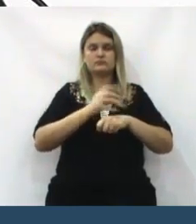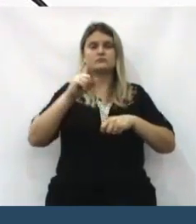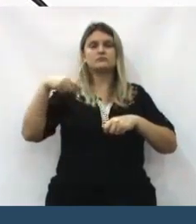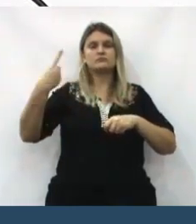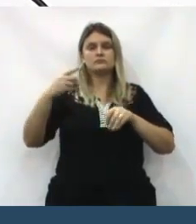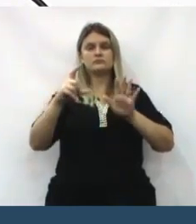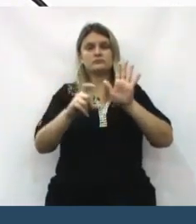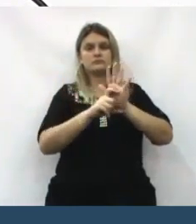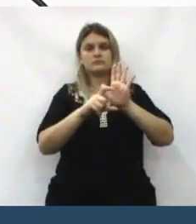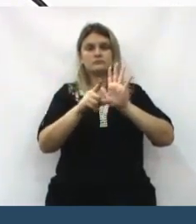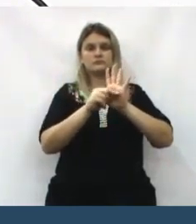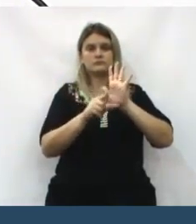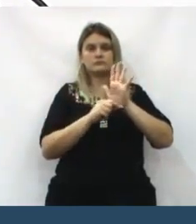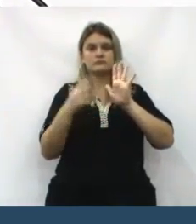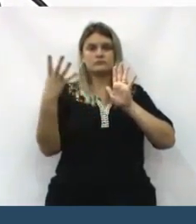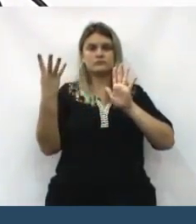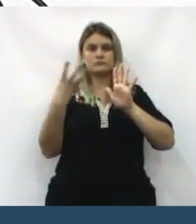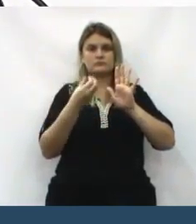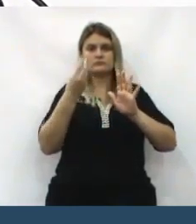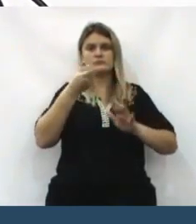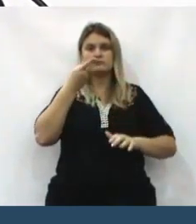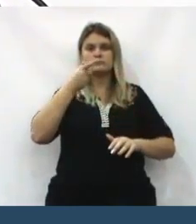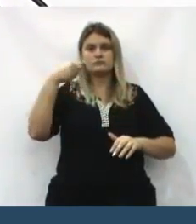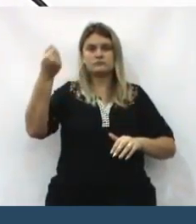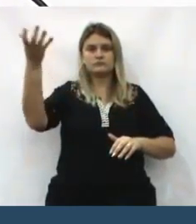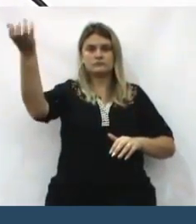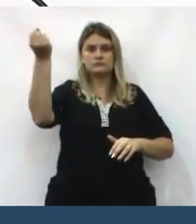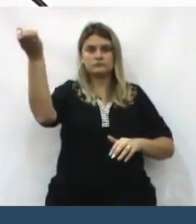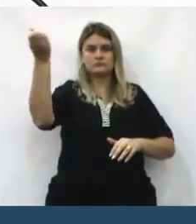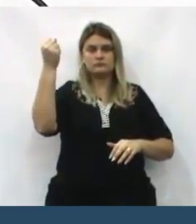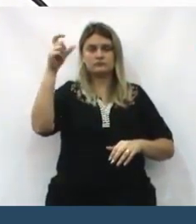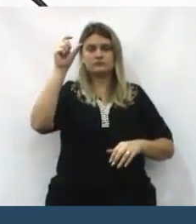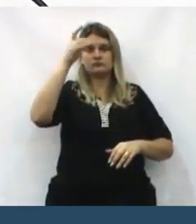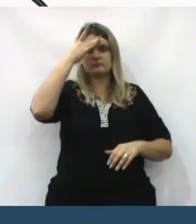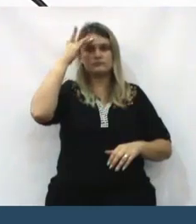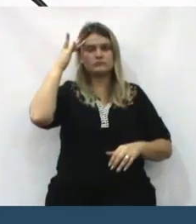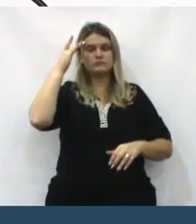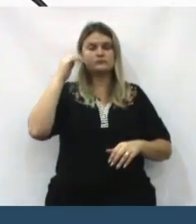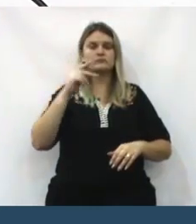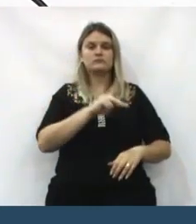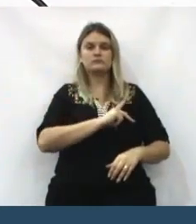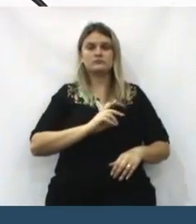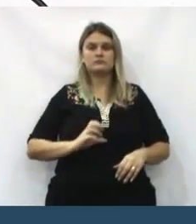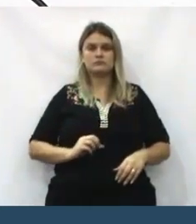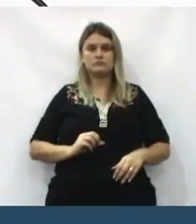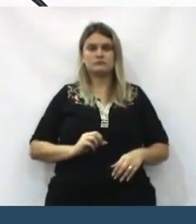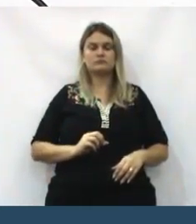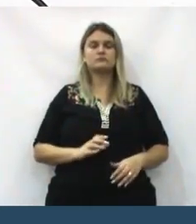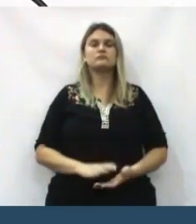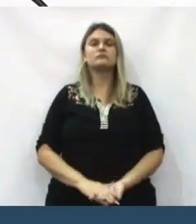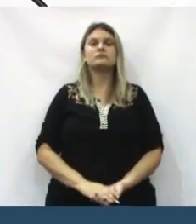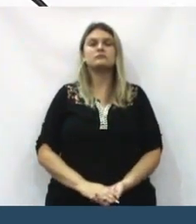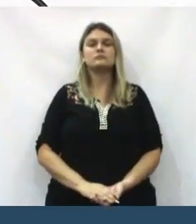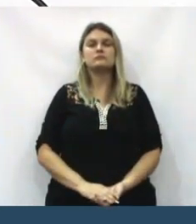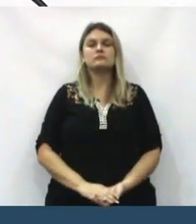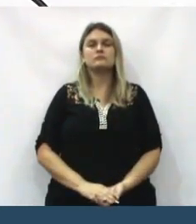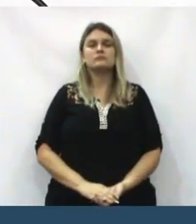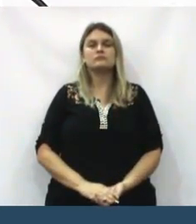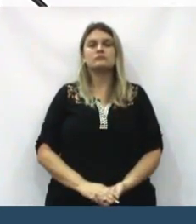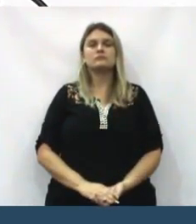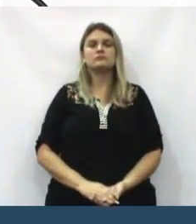40, fala sobre a aposentadoria de seus funcionários públicos, servidores, regime próprio de previdência